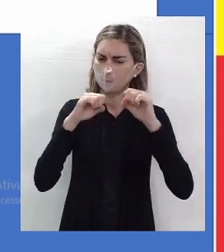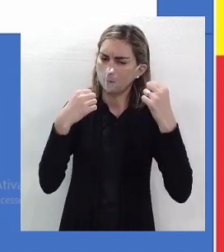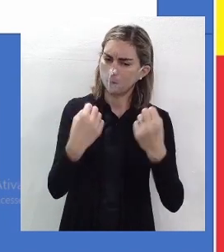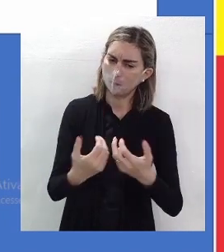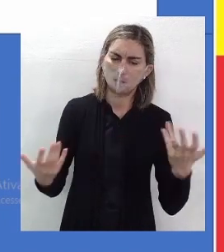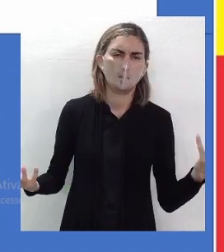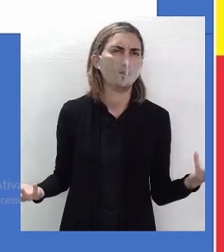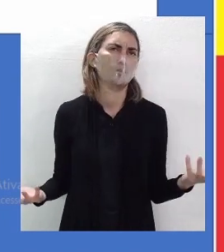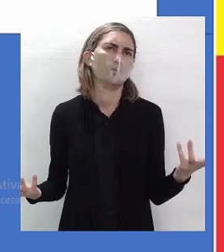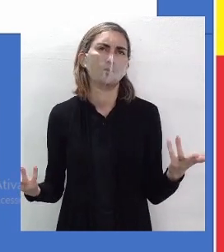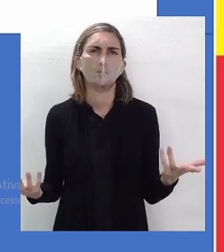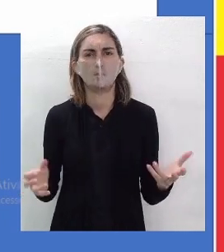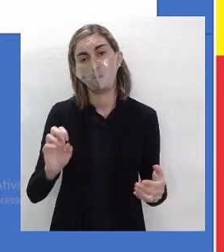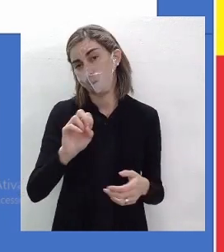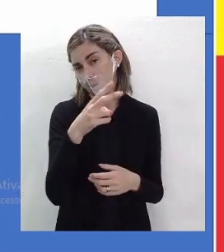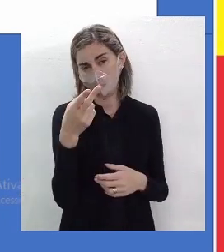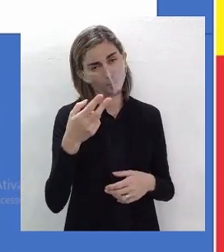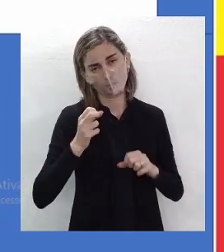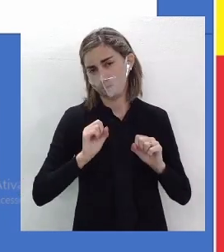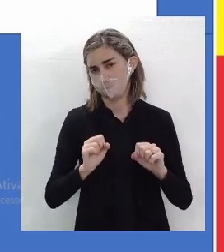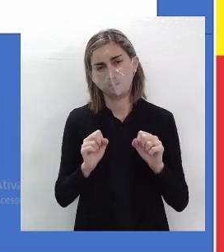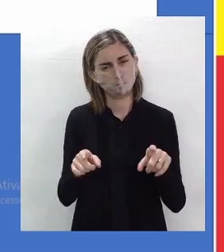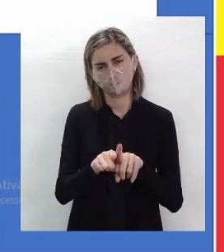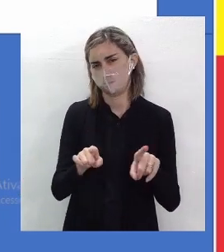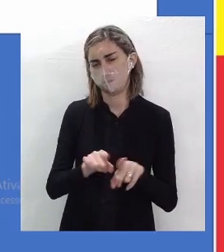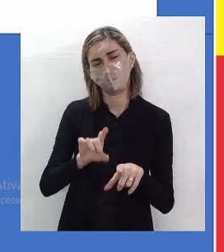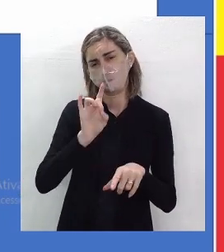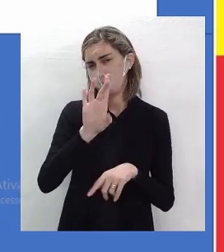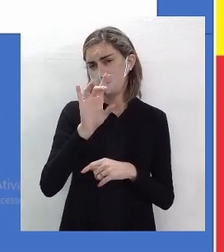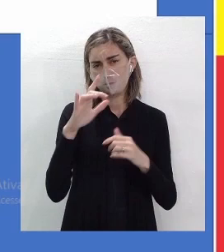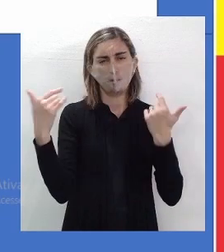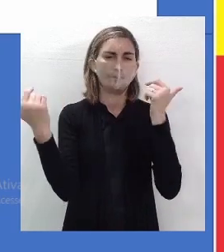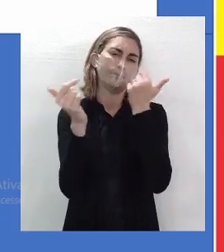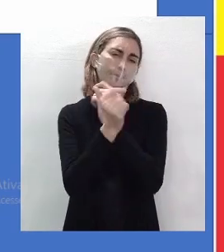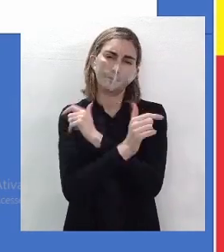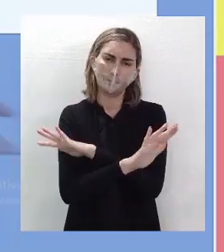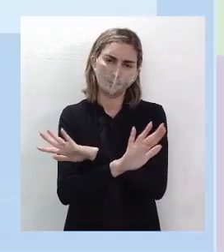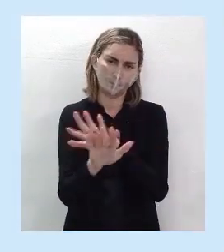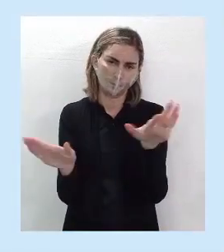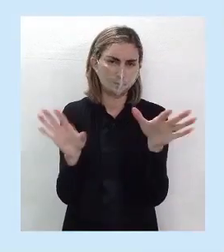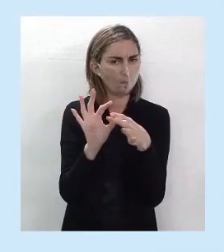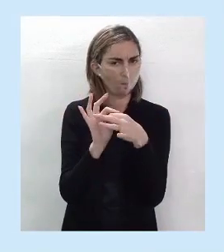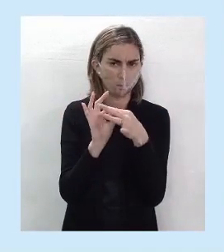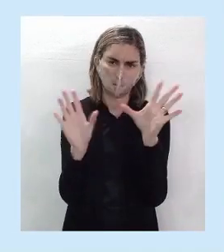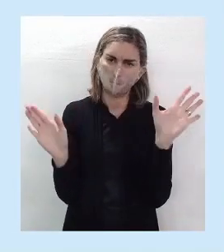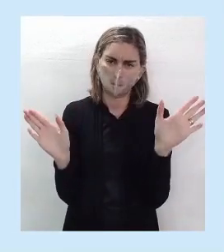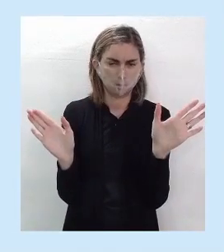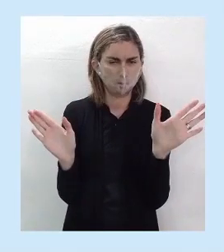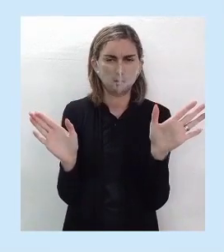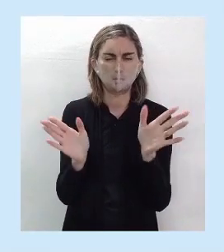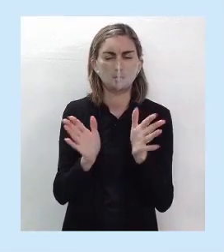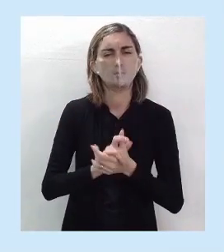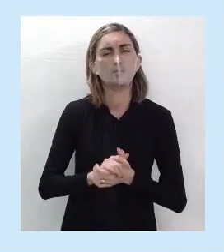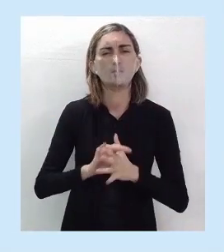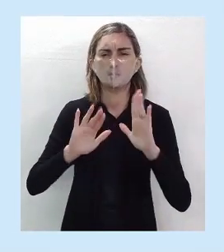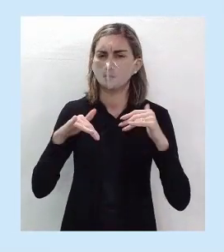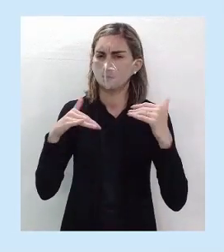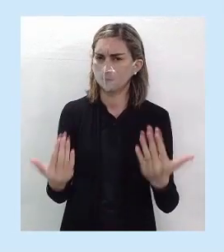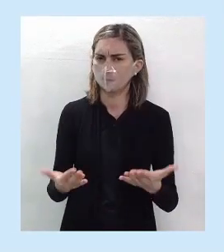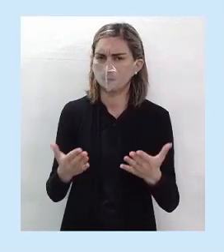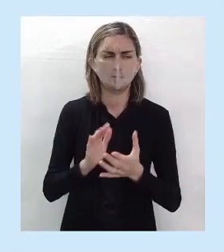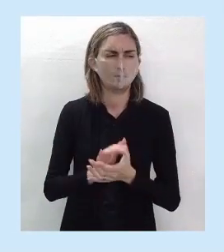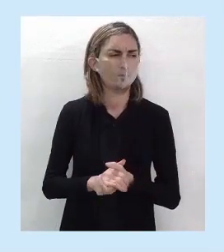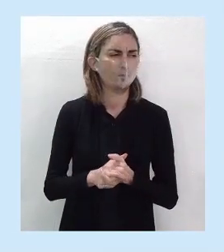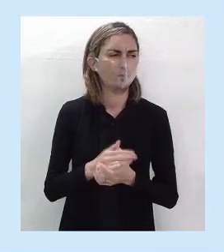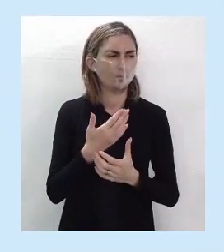ser. Ou pode não também, você pode apenas rir, tá? É liberado ainda e é gratuito. Então, olha só,